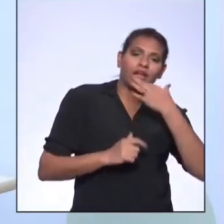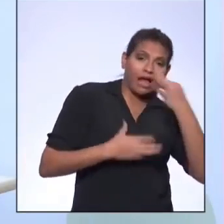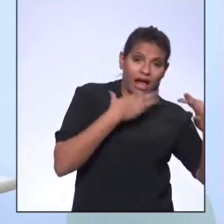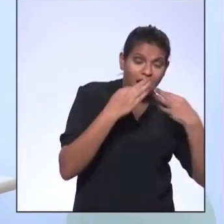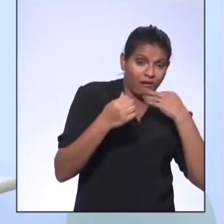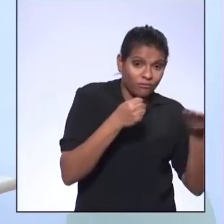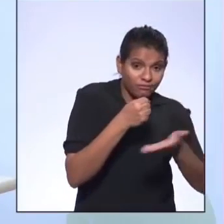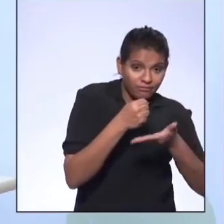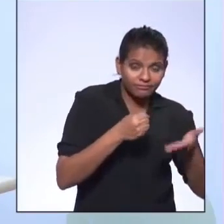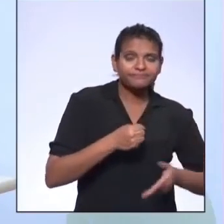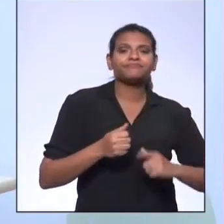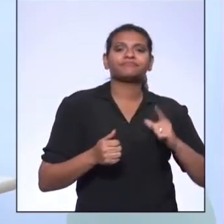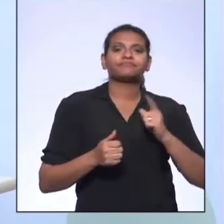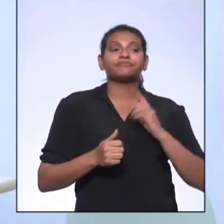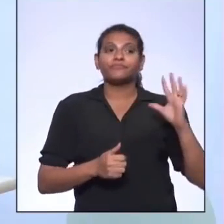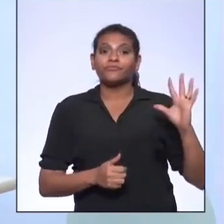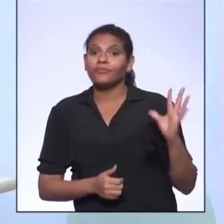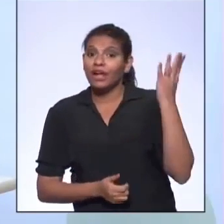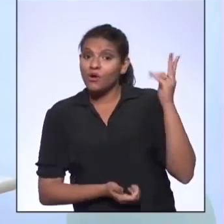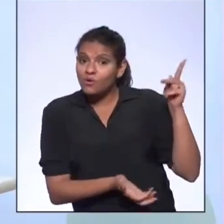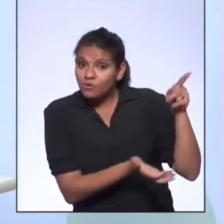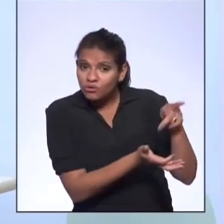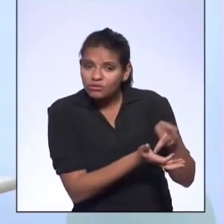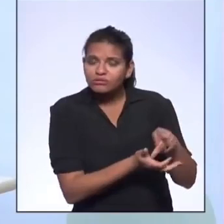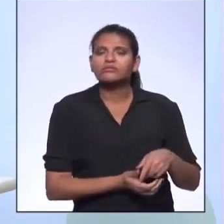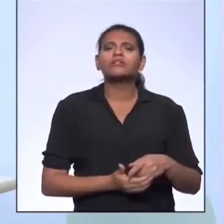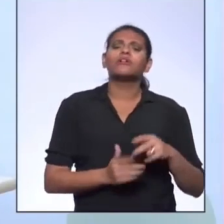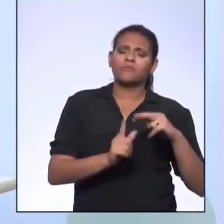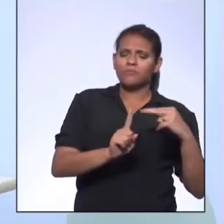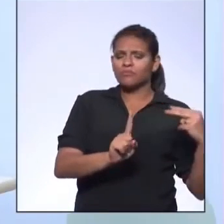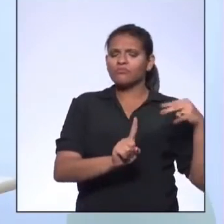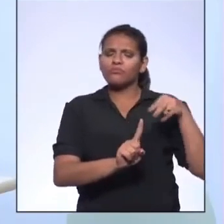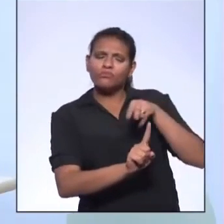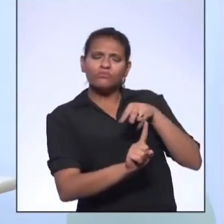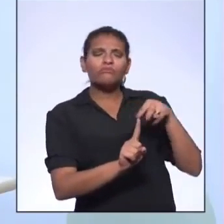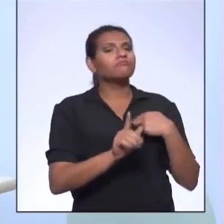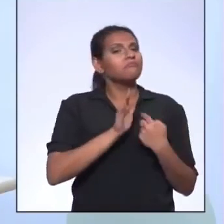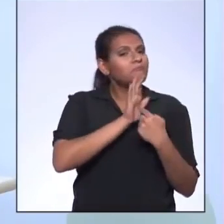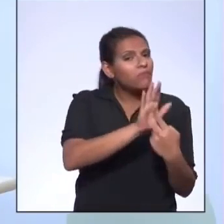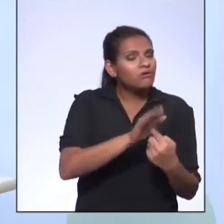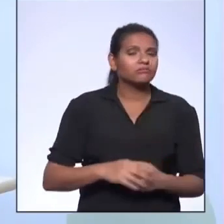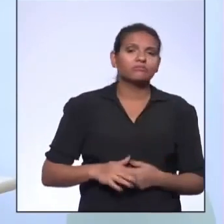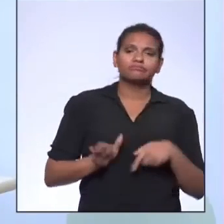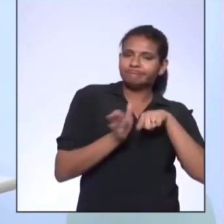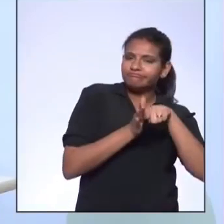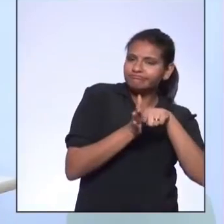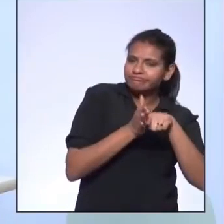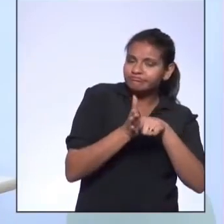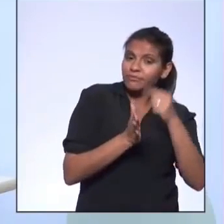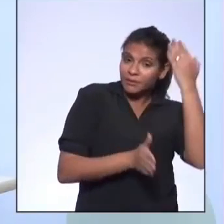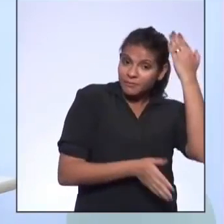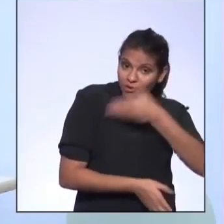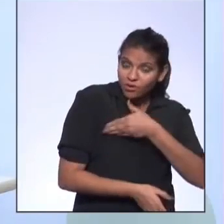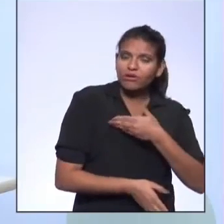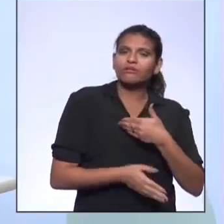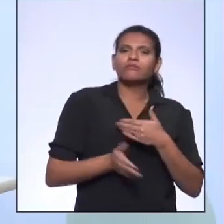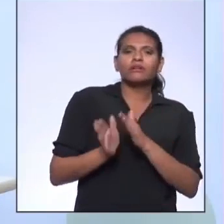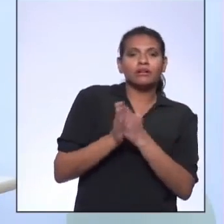citações, mostrando o ponto de vista, pesquisas, evidências, livros,